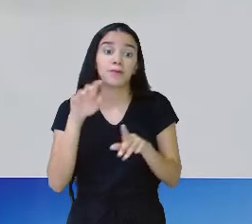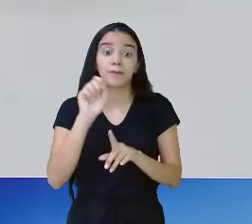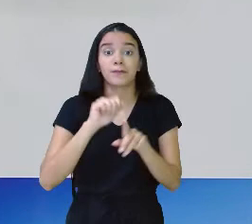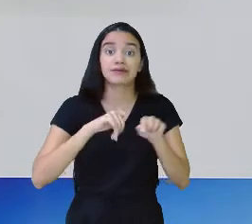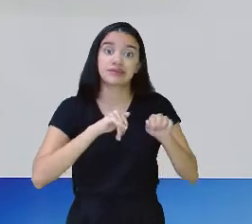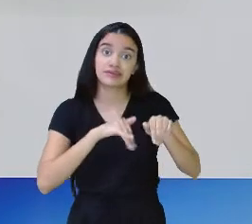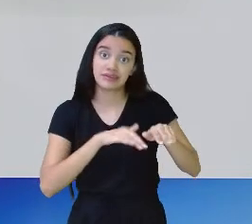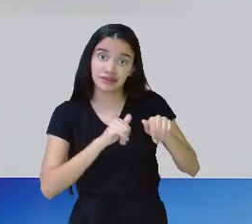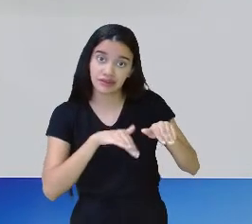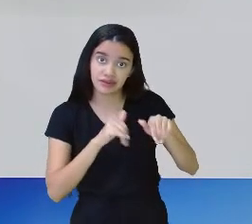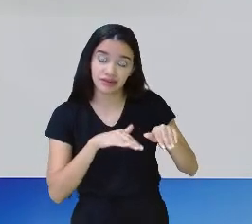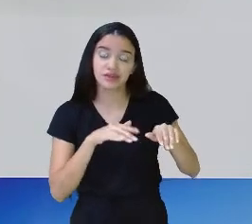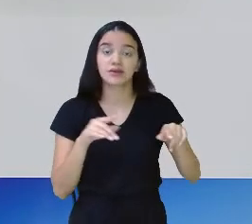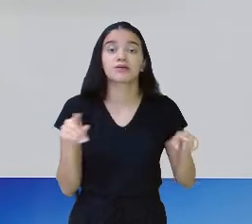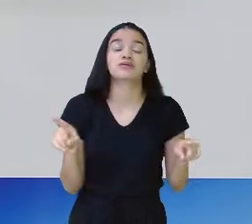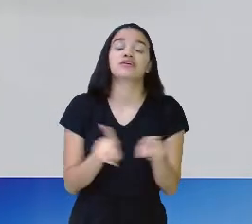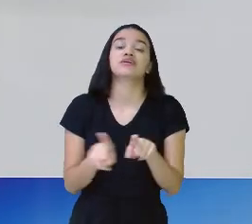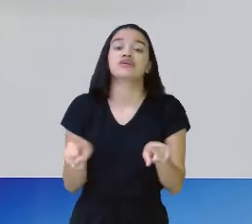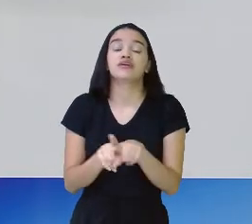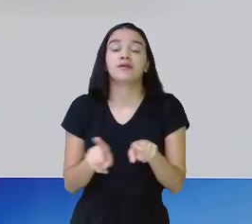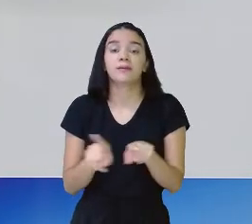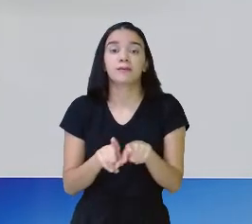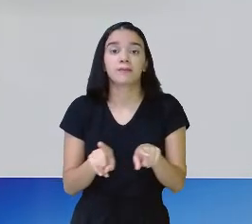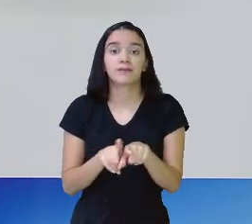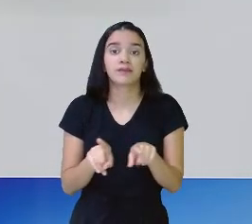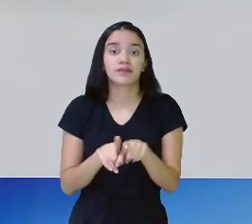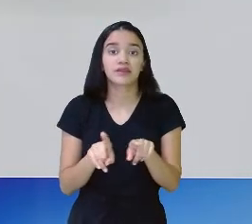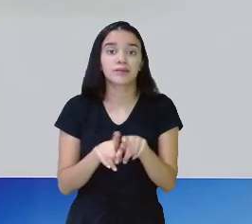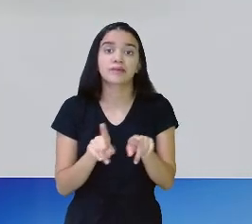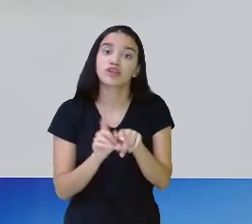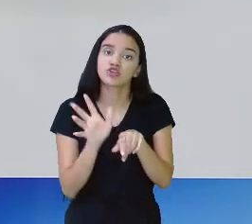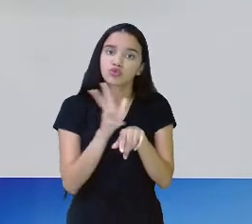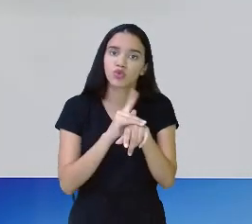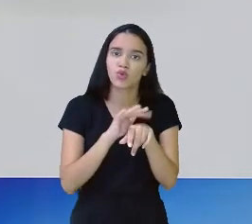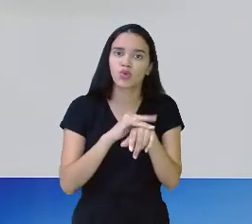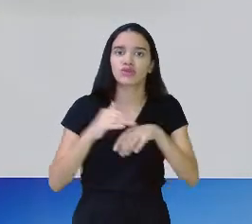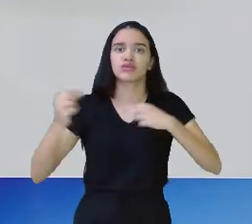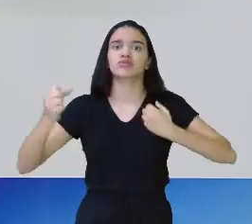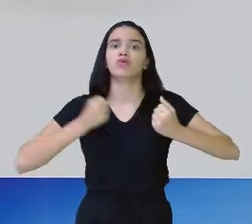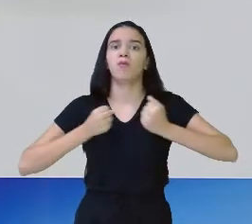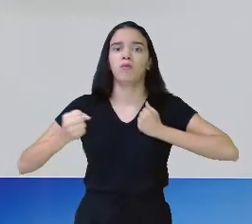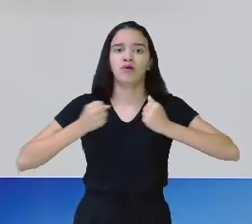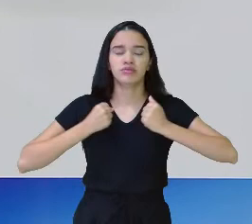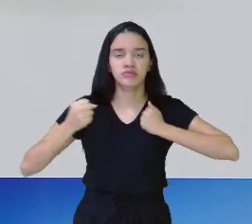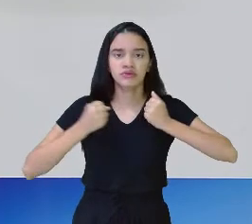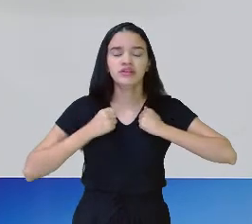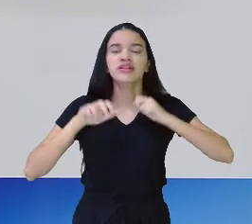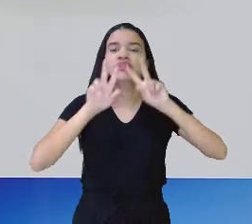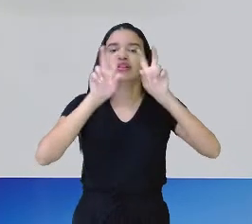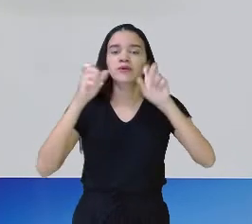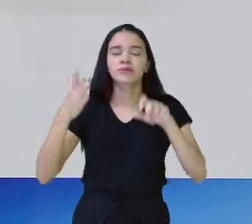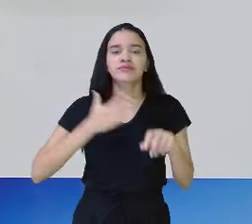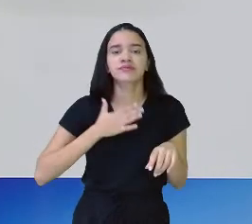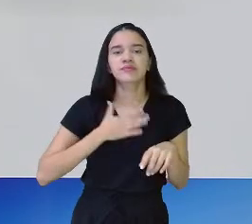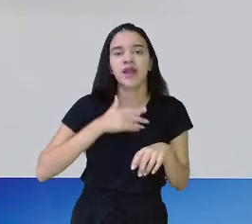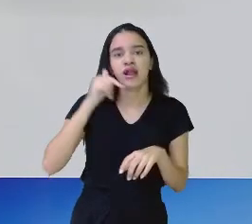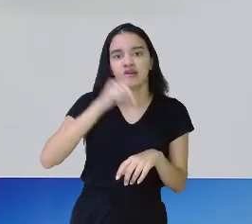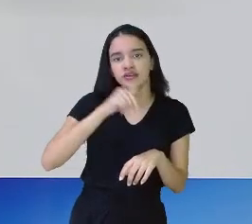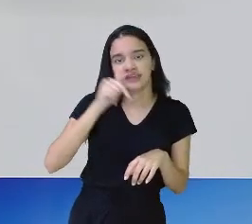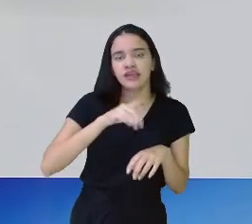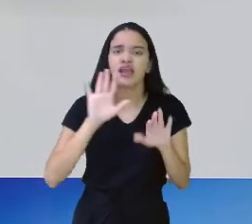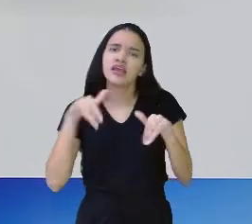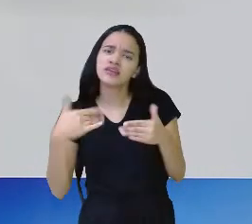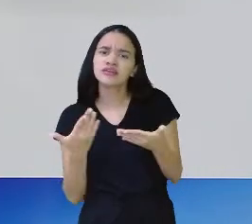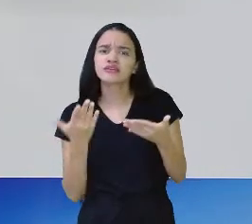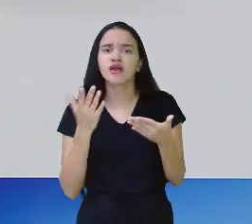chegando. Fala também sobre a varíola dos macacos, que já foi tema de aula minha aqui, não é?